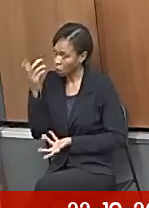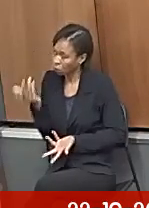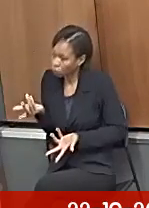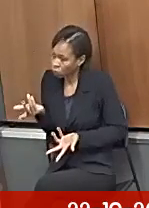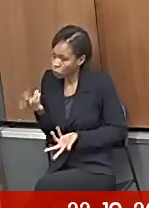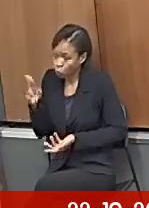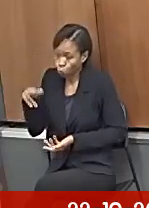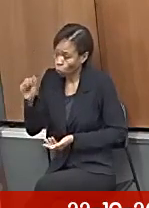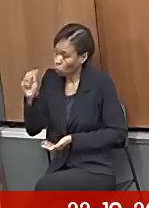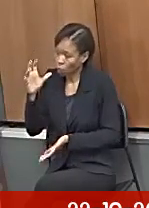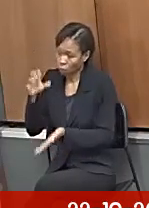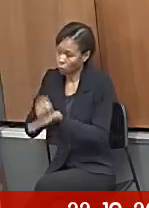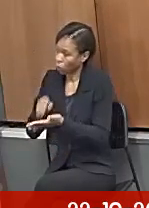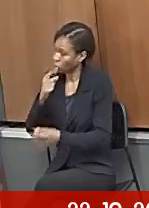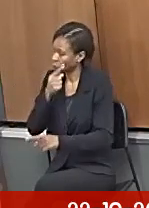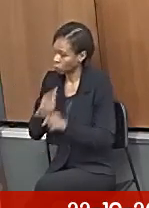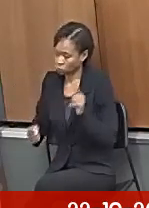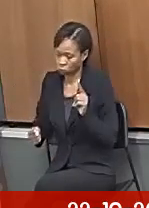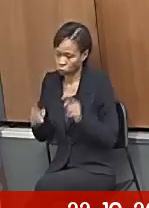negou matrícula.